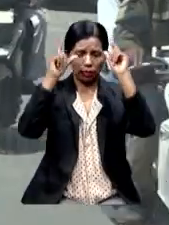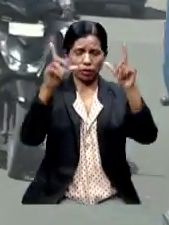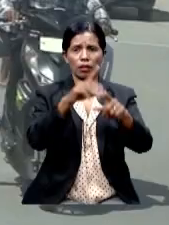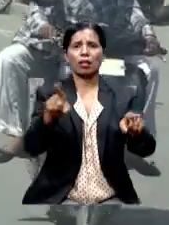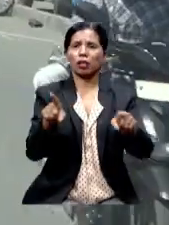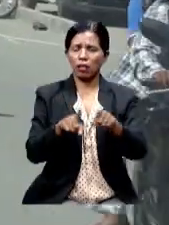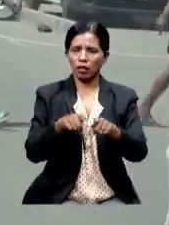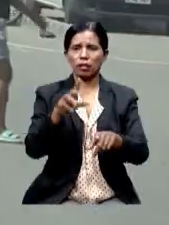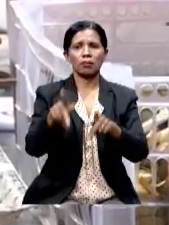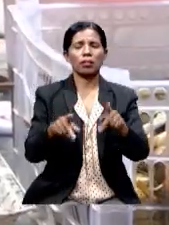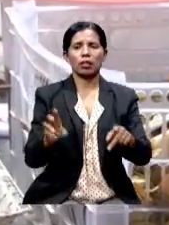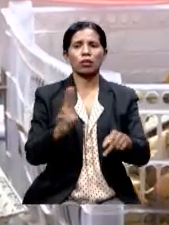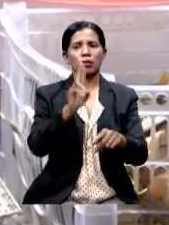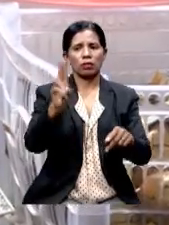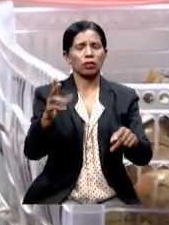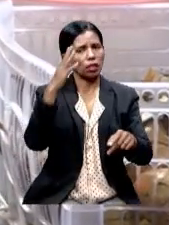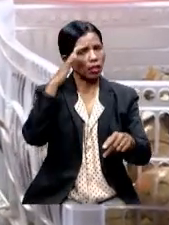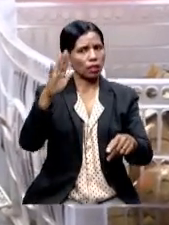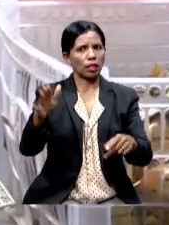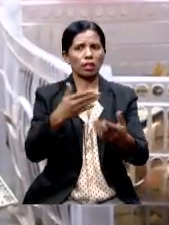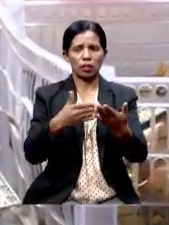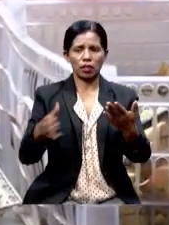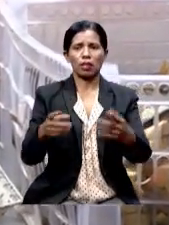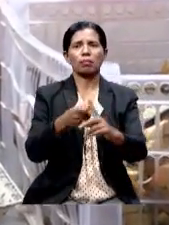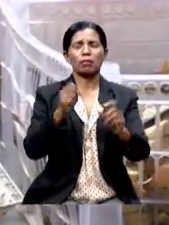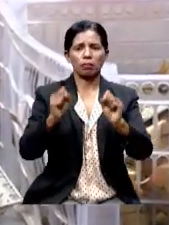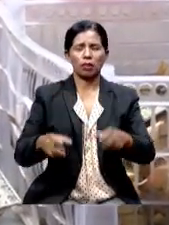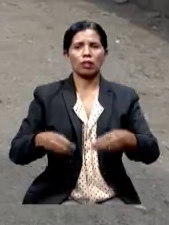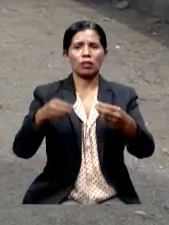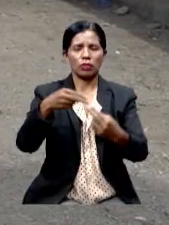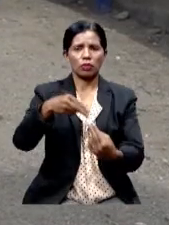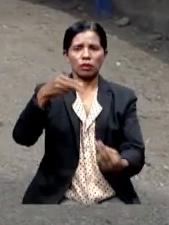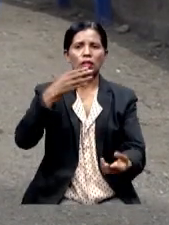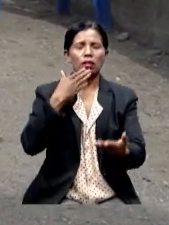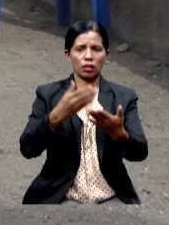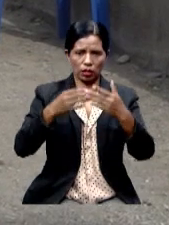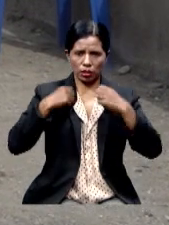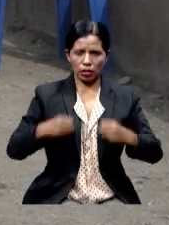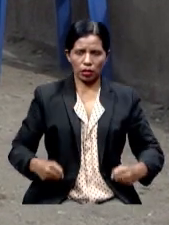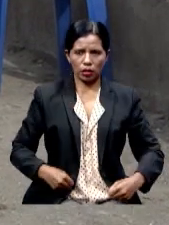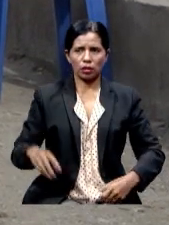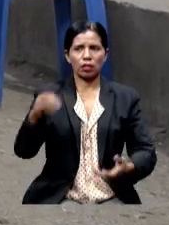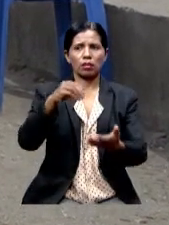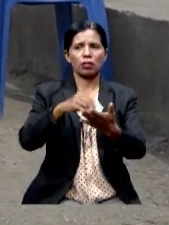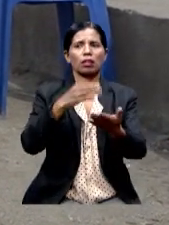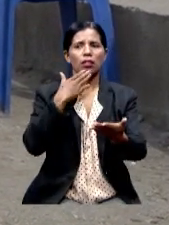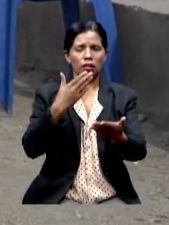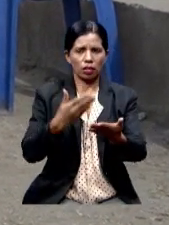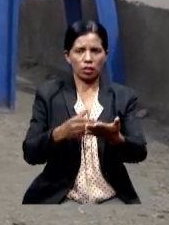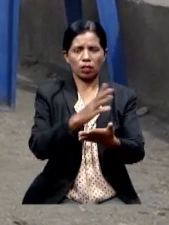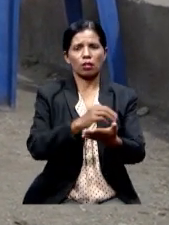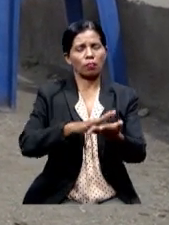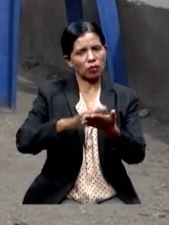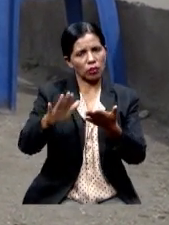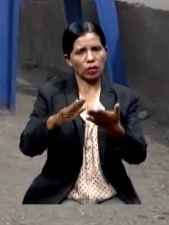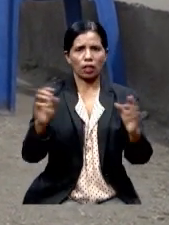mudar consumidor, lá tem produto hirak nebe consumo bele fo nutrição diak ba saúde no garantia ne produto ne higiênico.